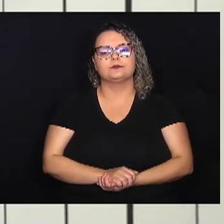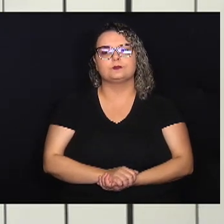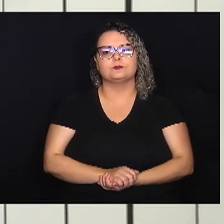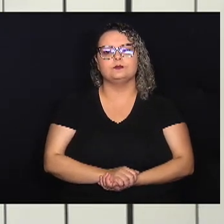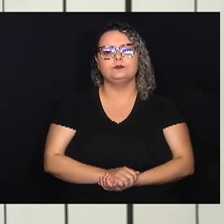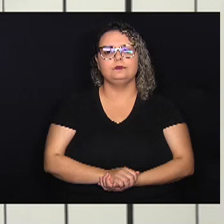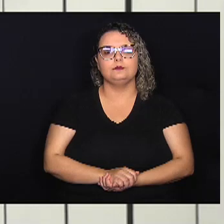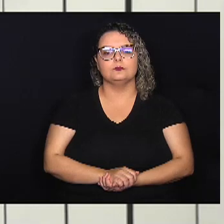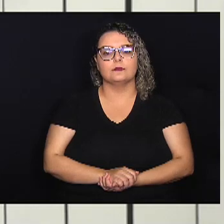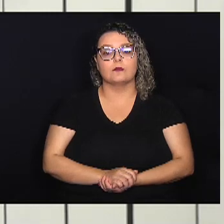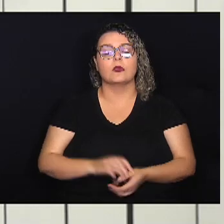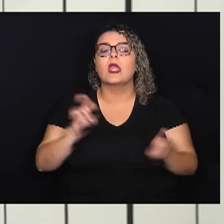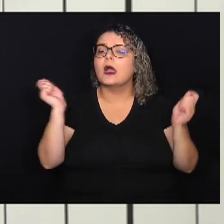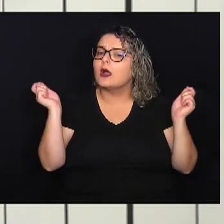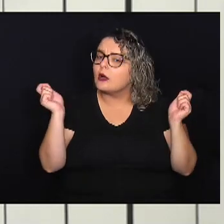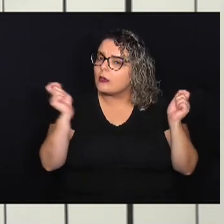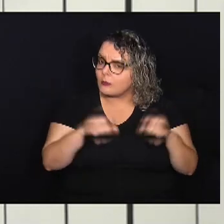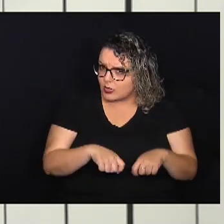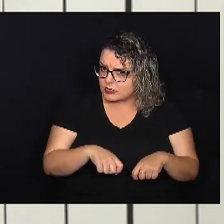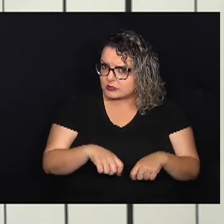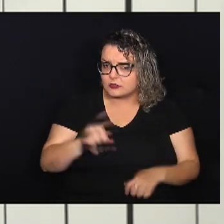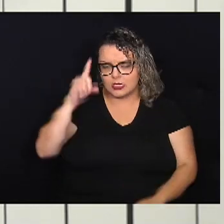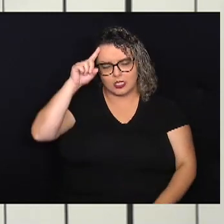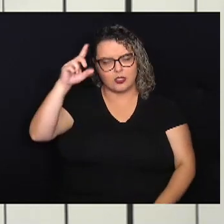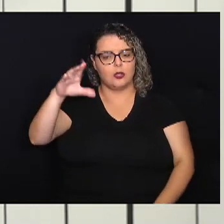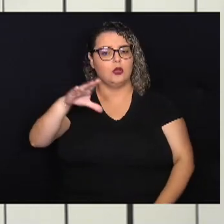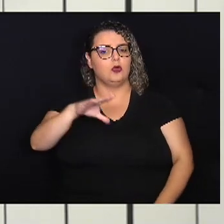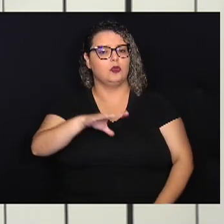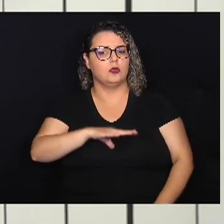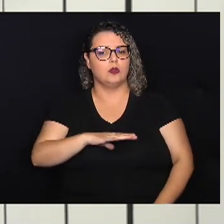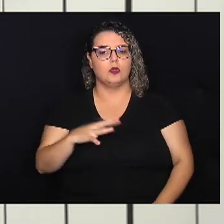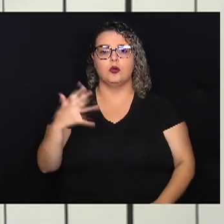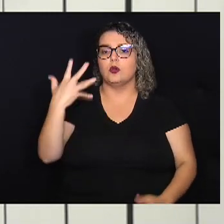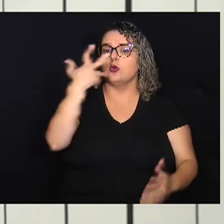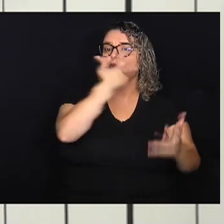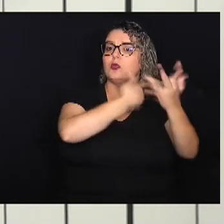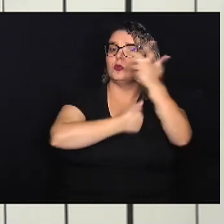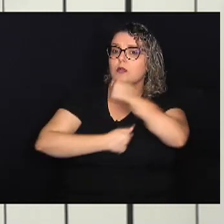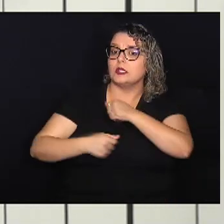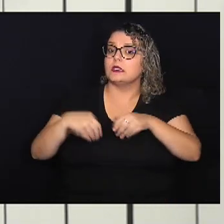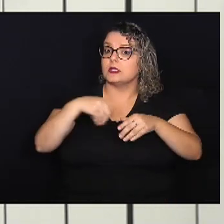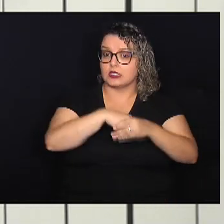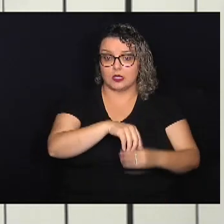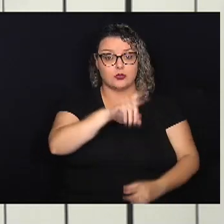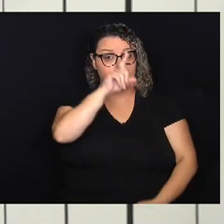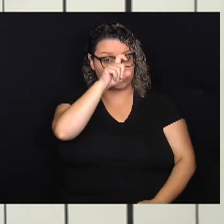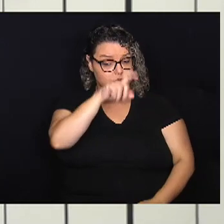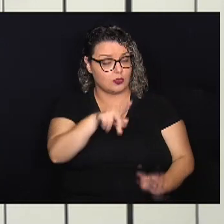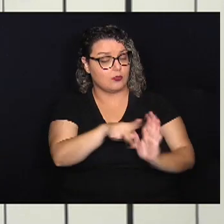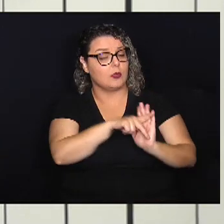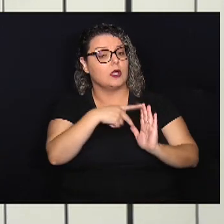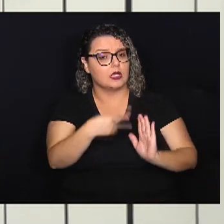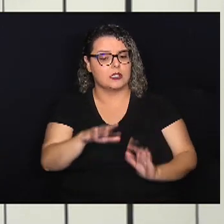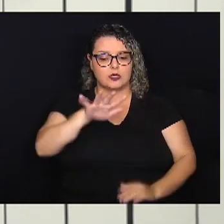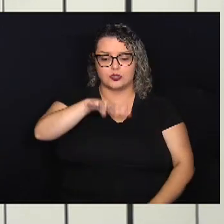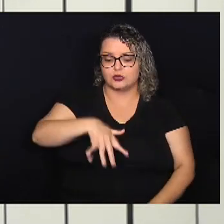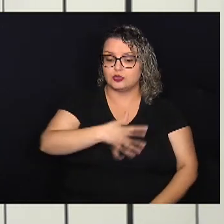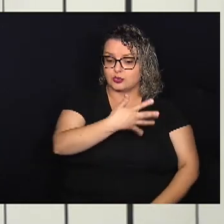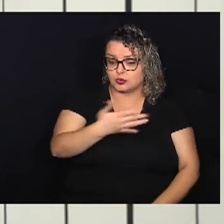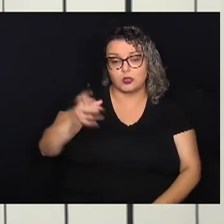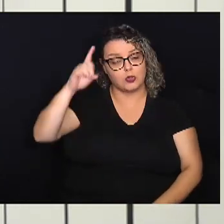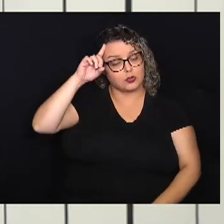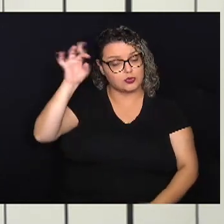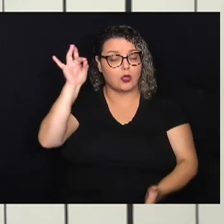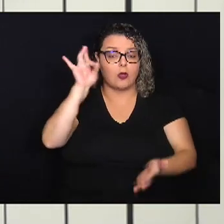A possibilidade do Dia Municipal da Beleza nos hospitais fazer parte do calendário de